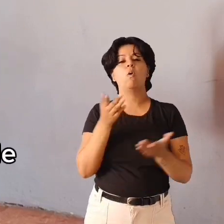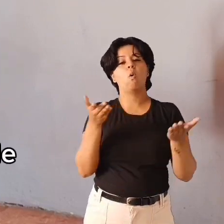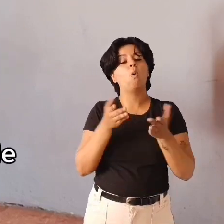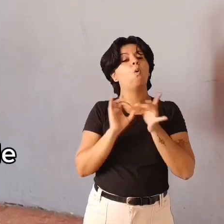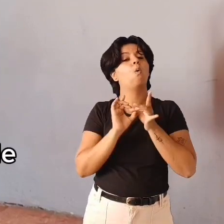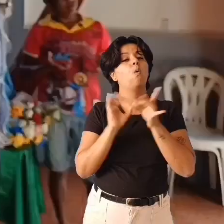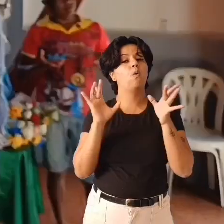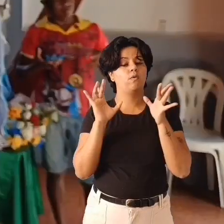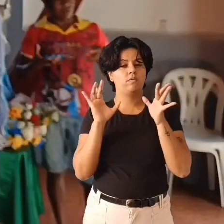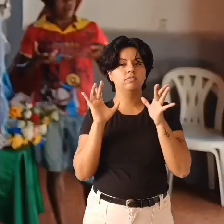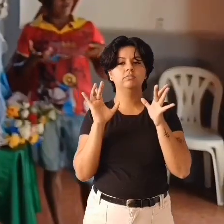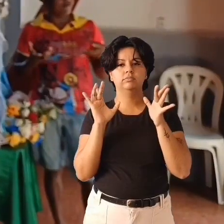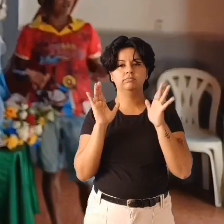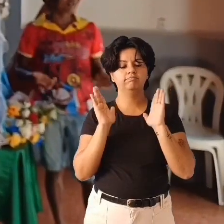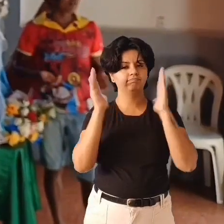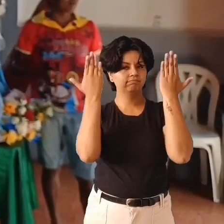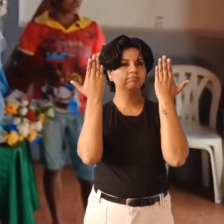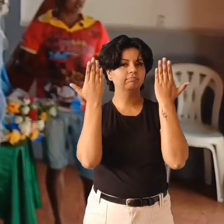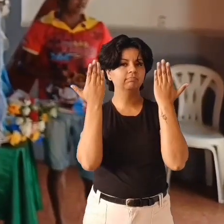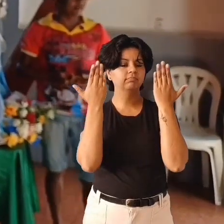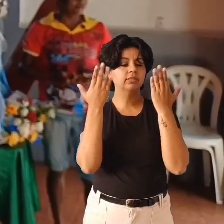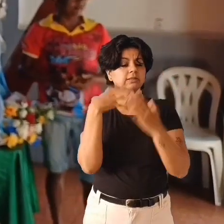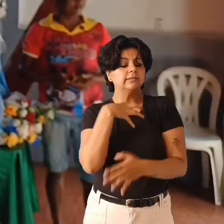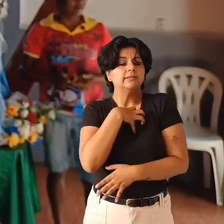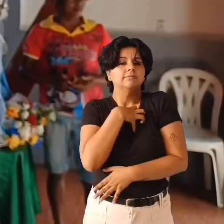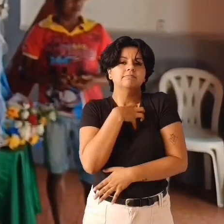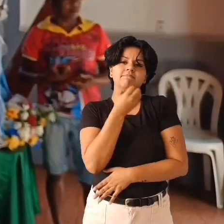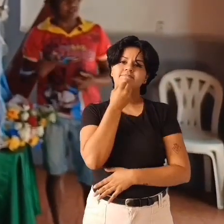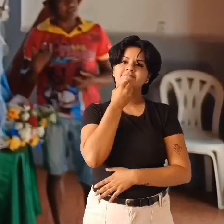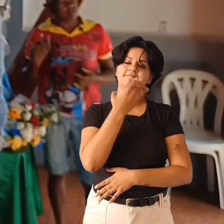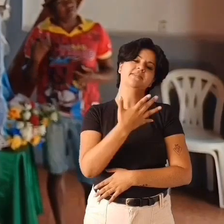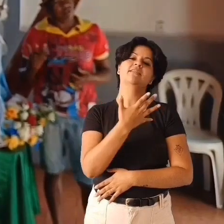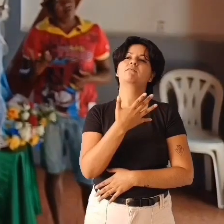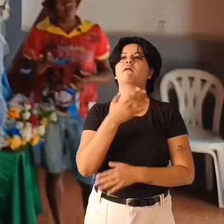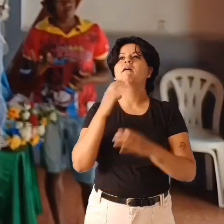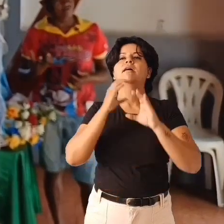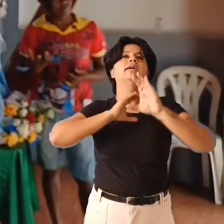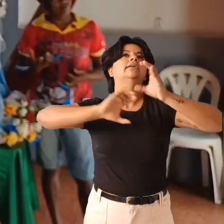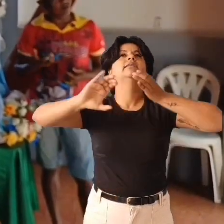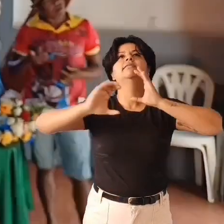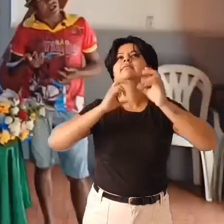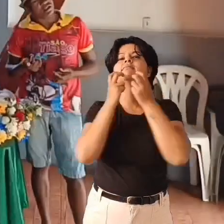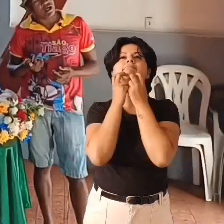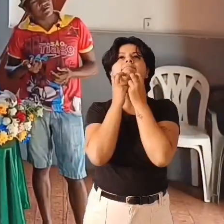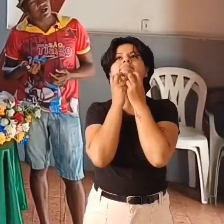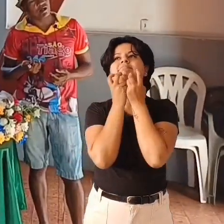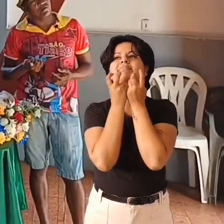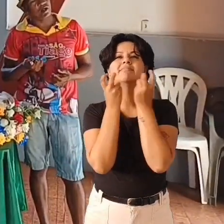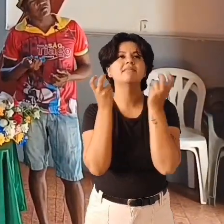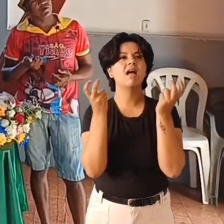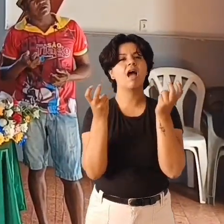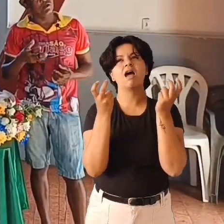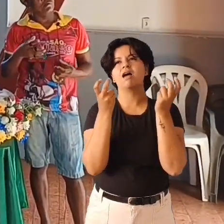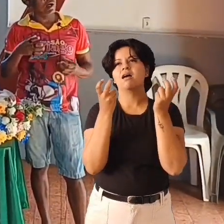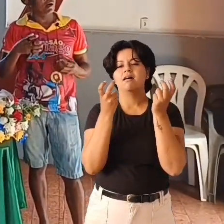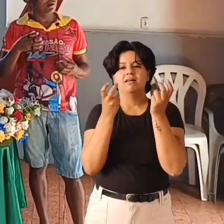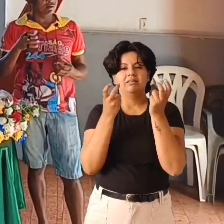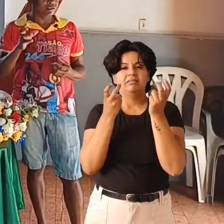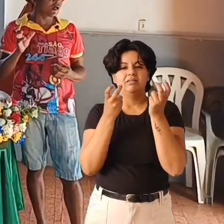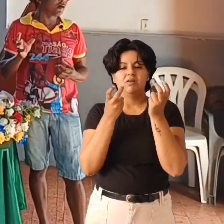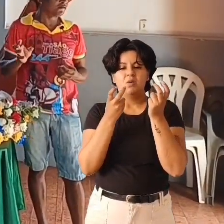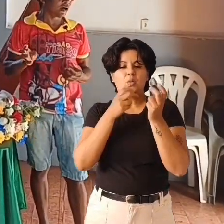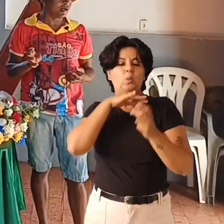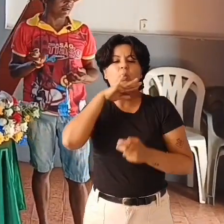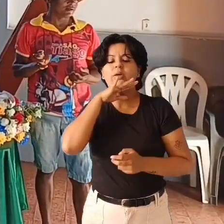questão mesmo de festa de liberdade, de se sentir bem. Não cantar